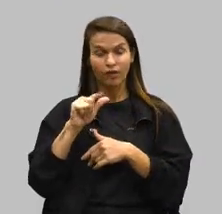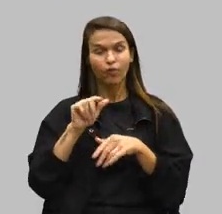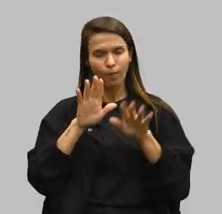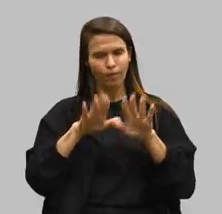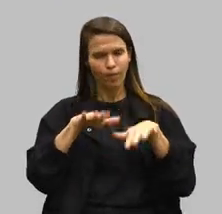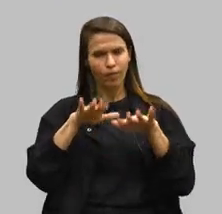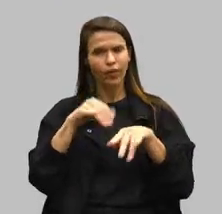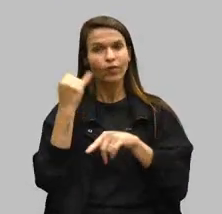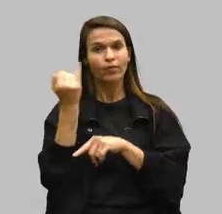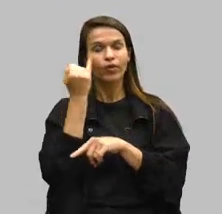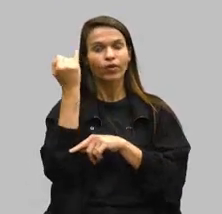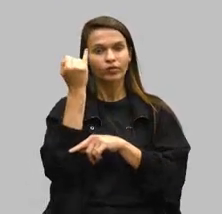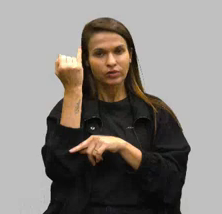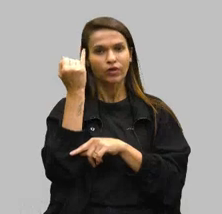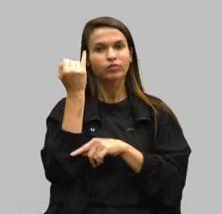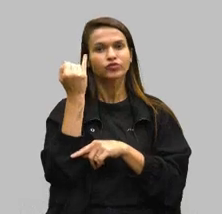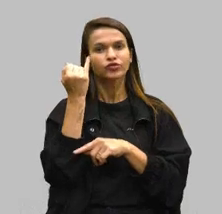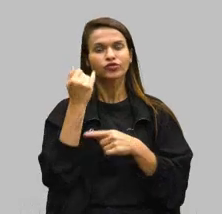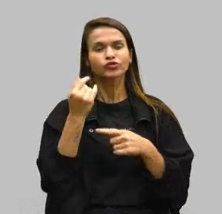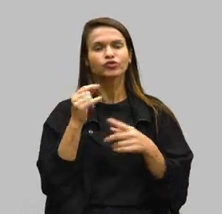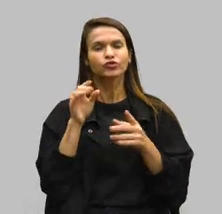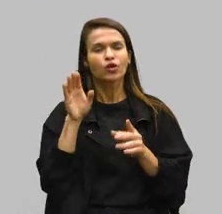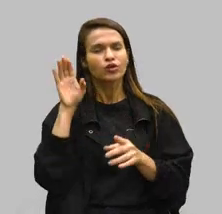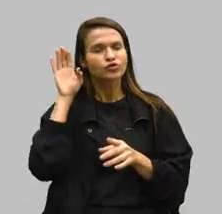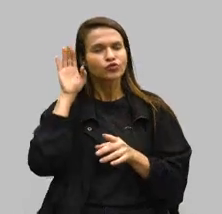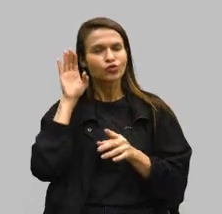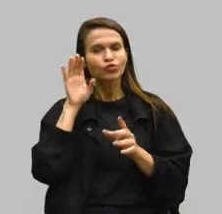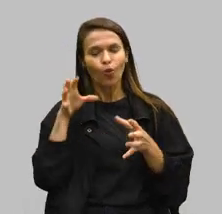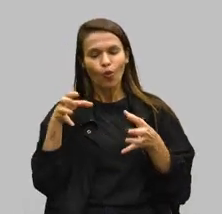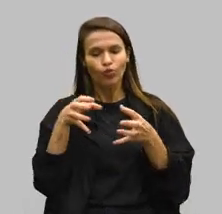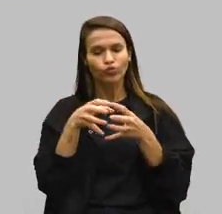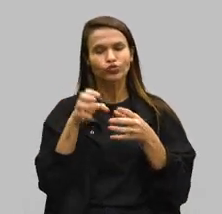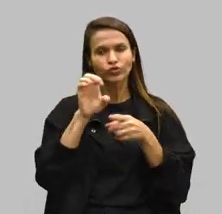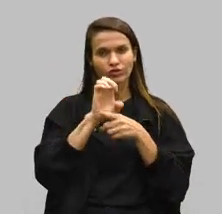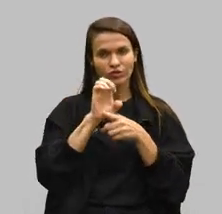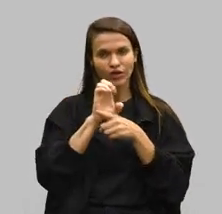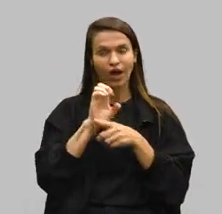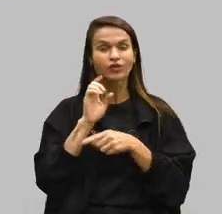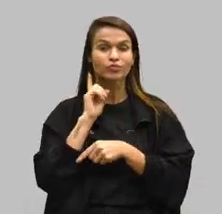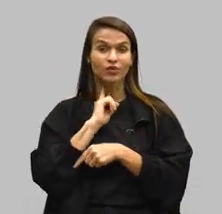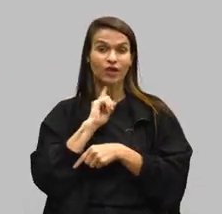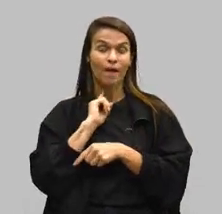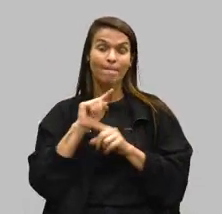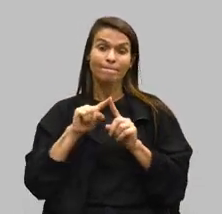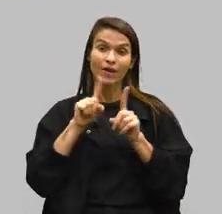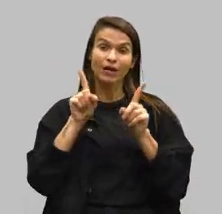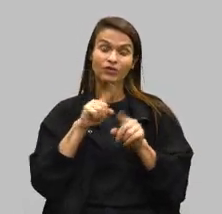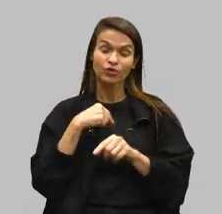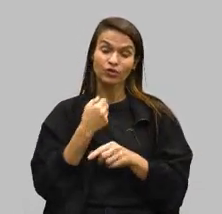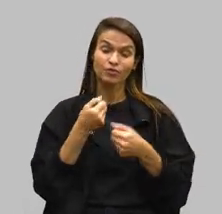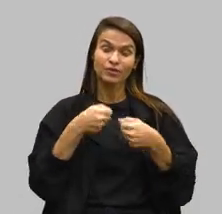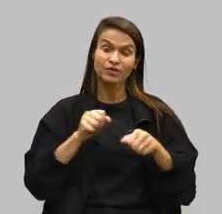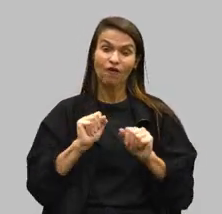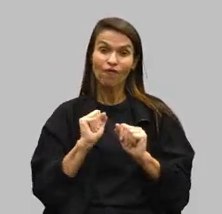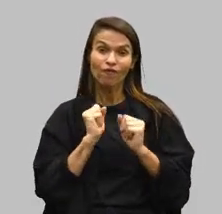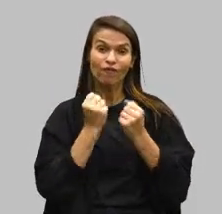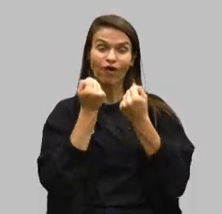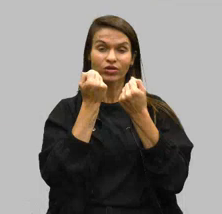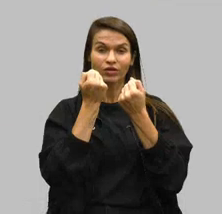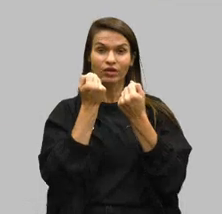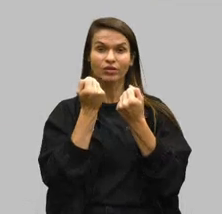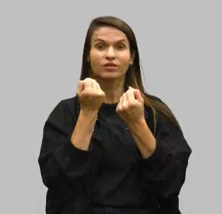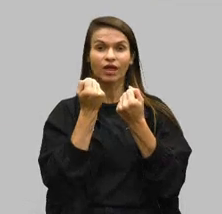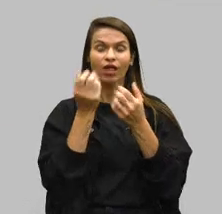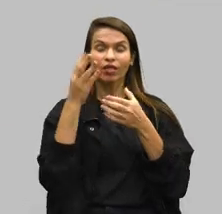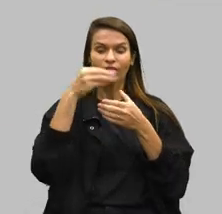importante de escuta no conjunto do Estado de Minas Gerais mas nós precisamos fortalecer isso dentro